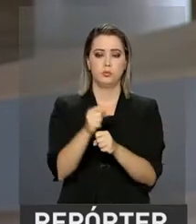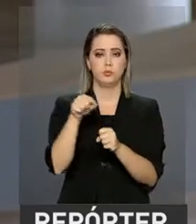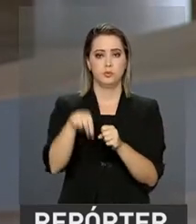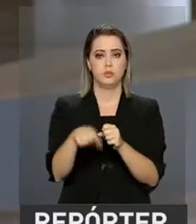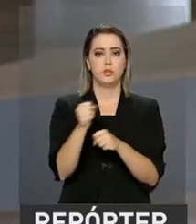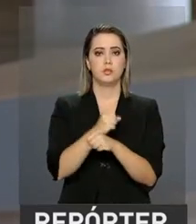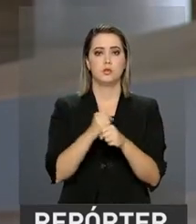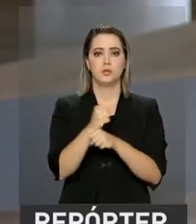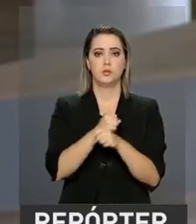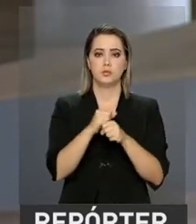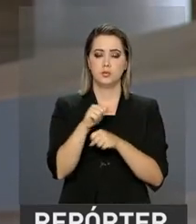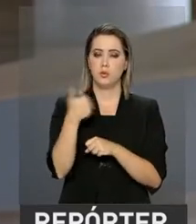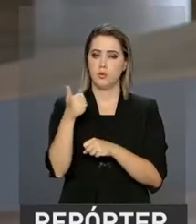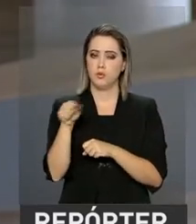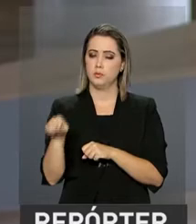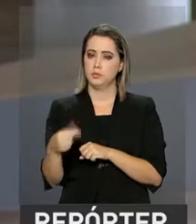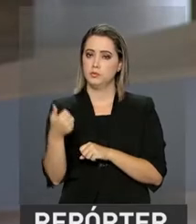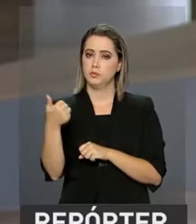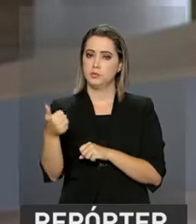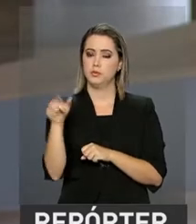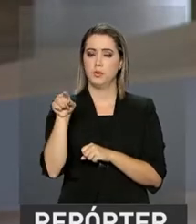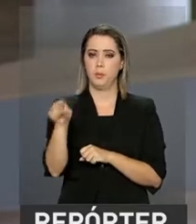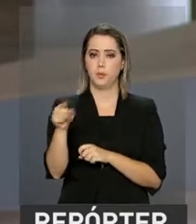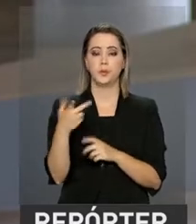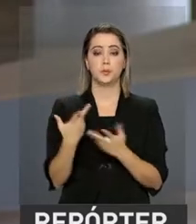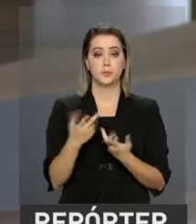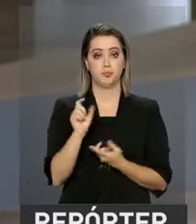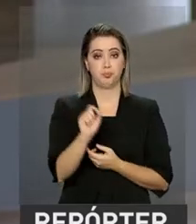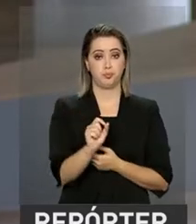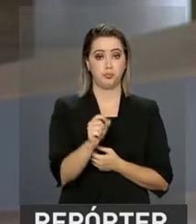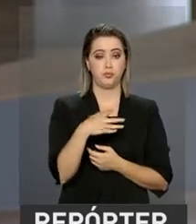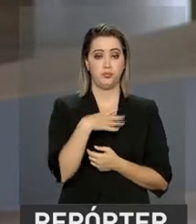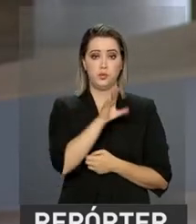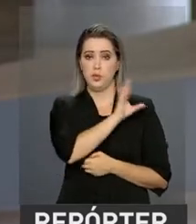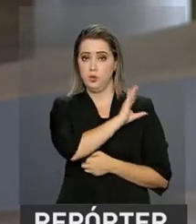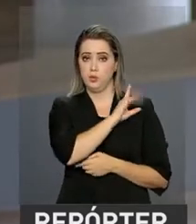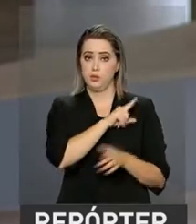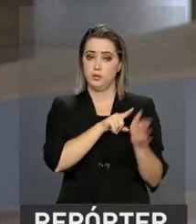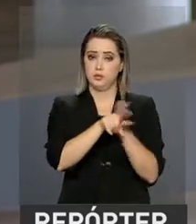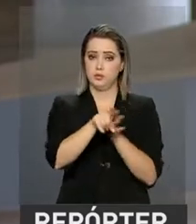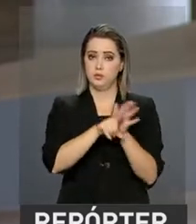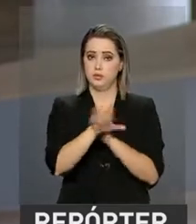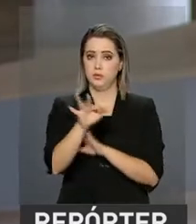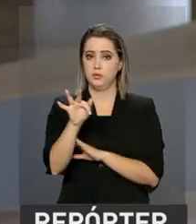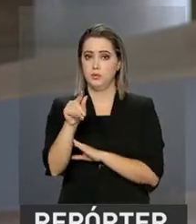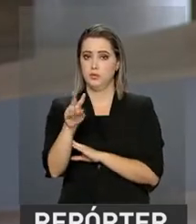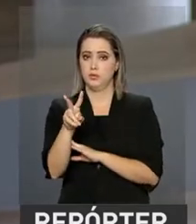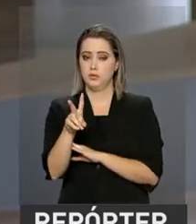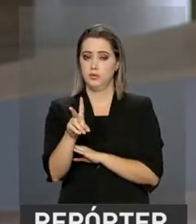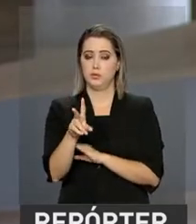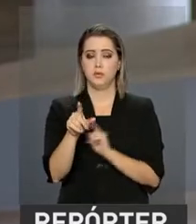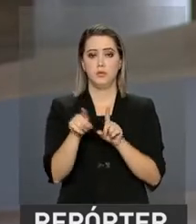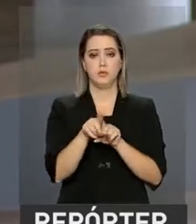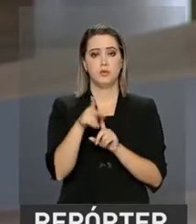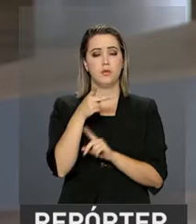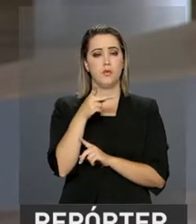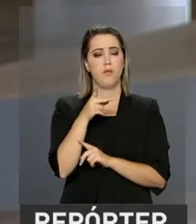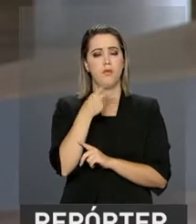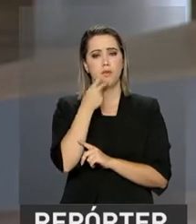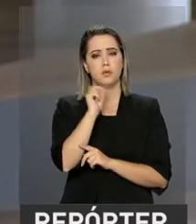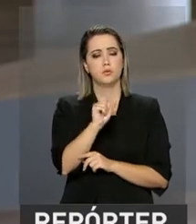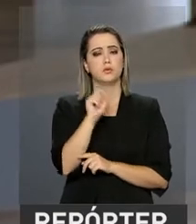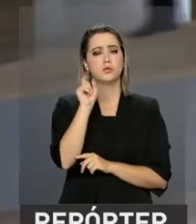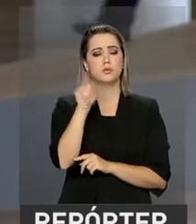alta foi de 11,1 pontos de acordo com a coordenadora da pesquisa da fundação getúlio vargas viviane bittencourt o